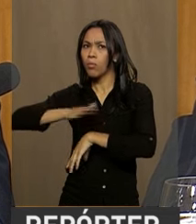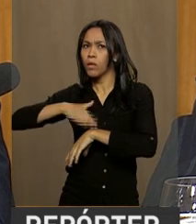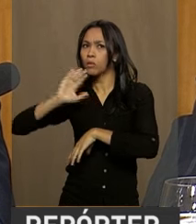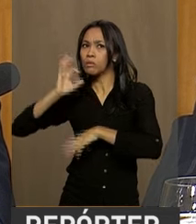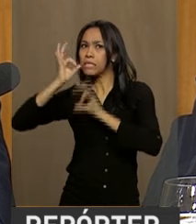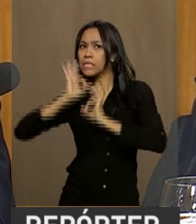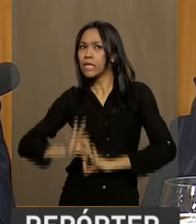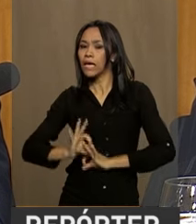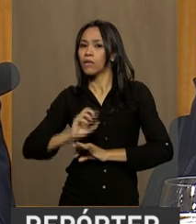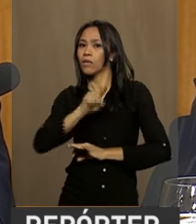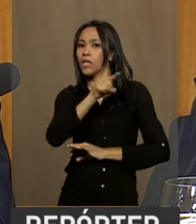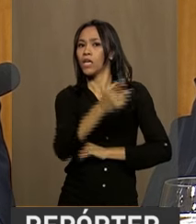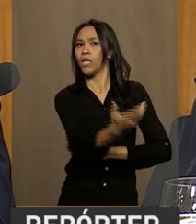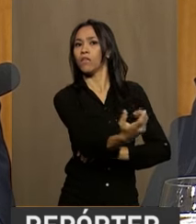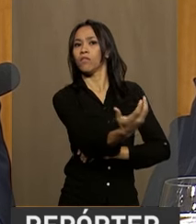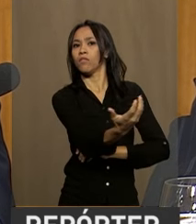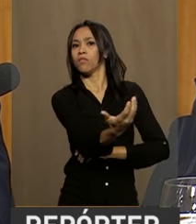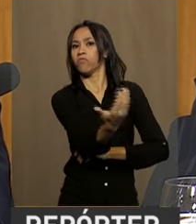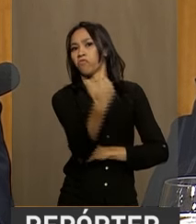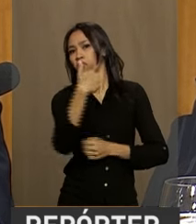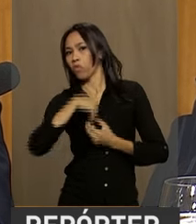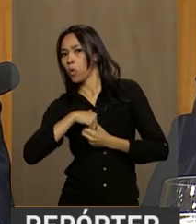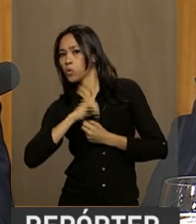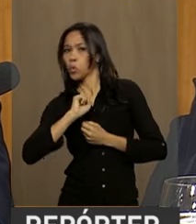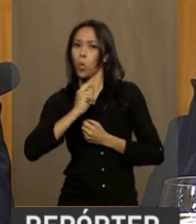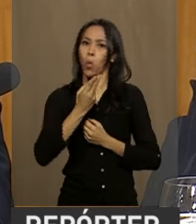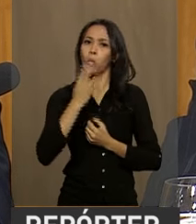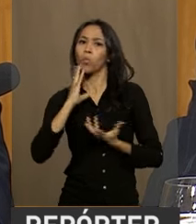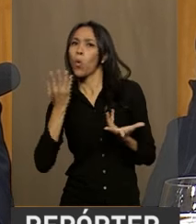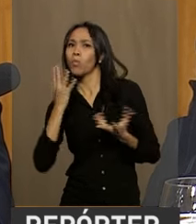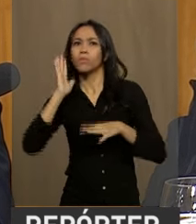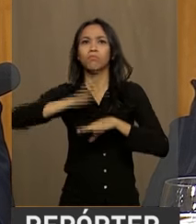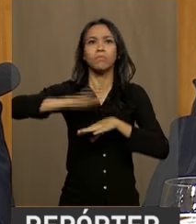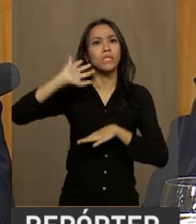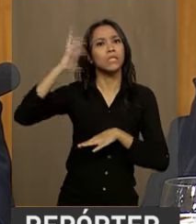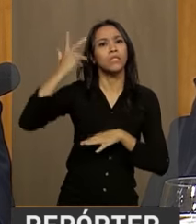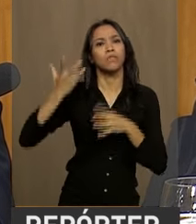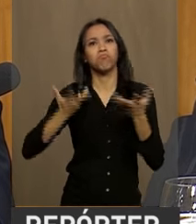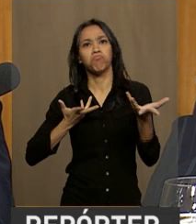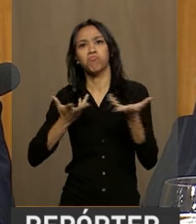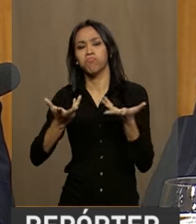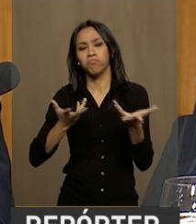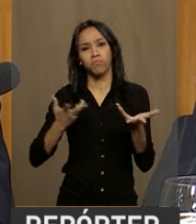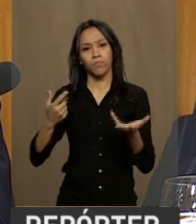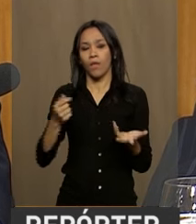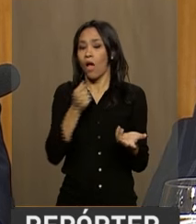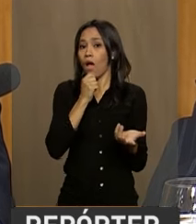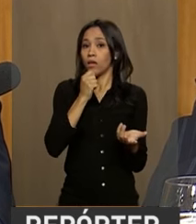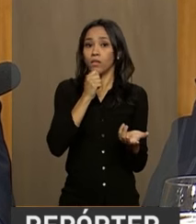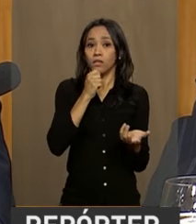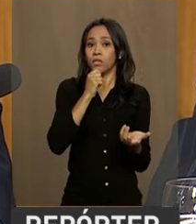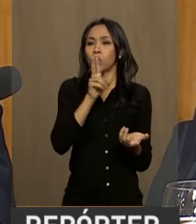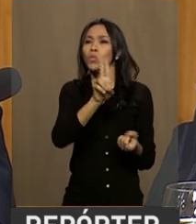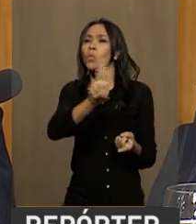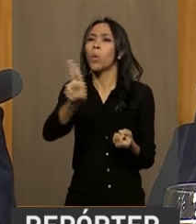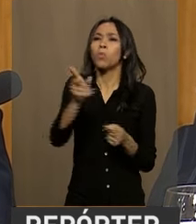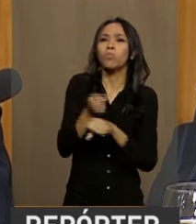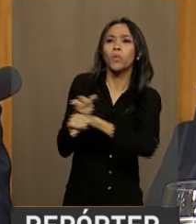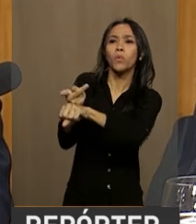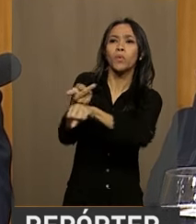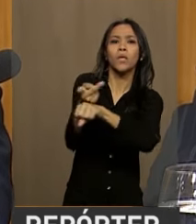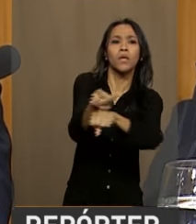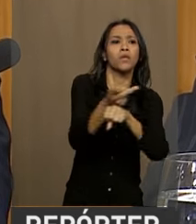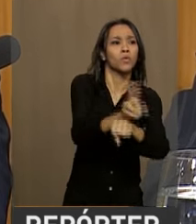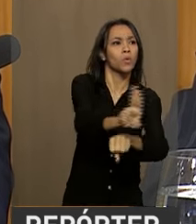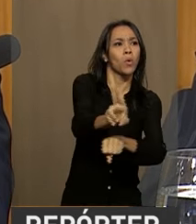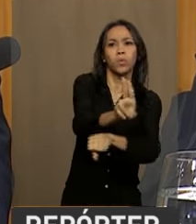que ele deverá tomar qualquer atitude. Apenas para desanuviar, não há concepção de nenhum nome, não se